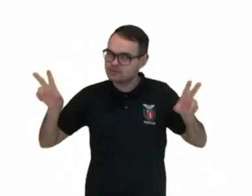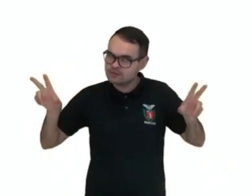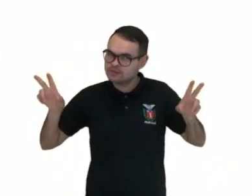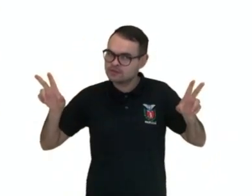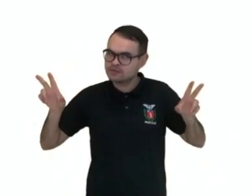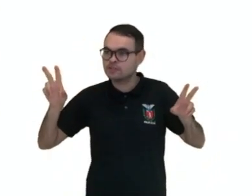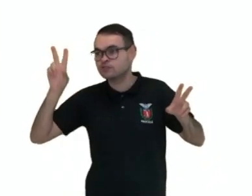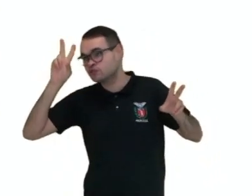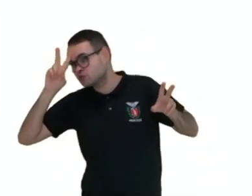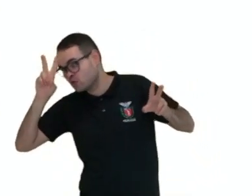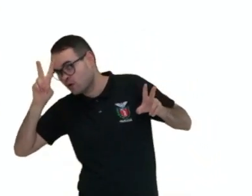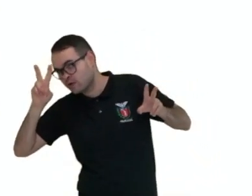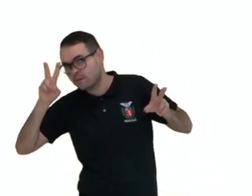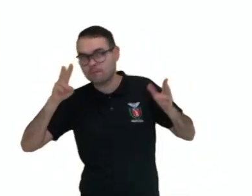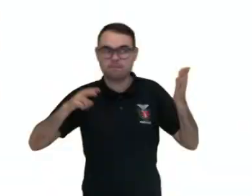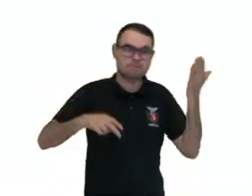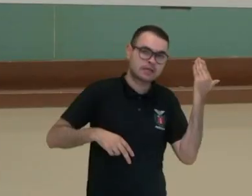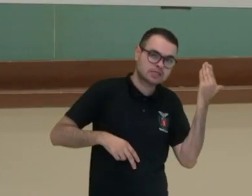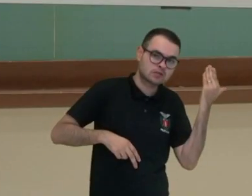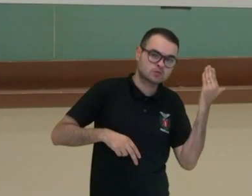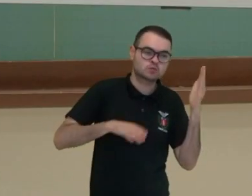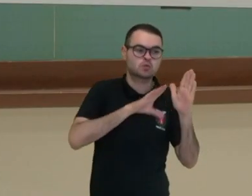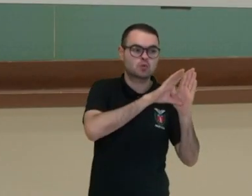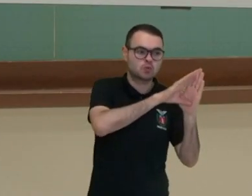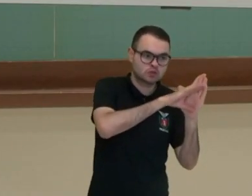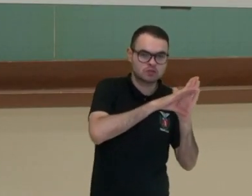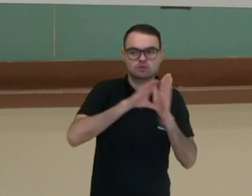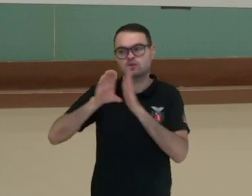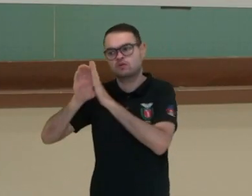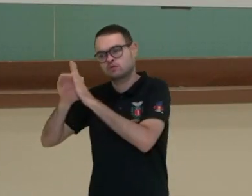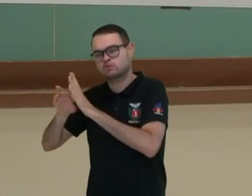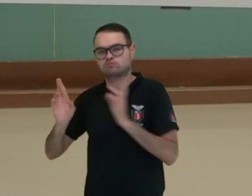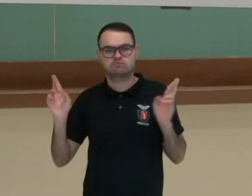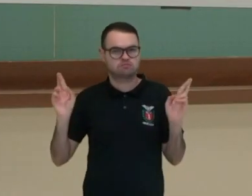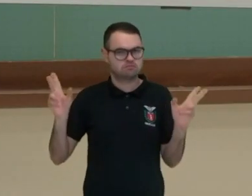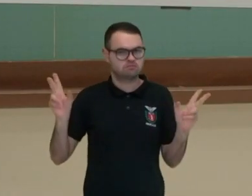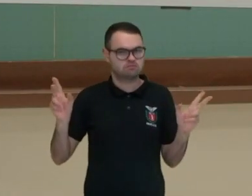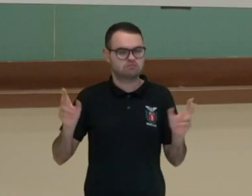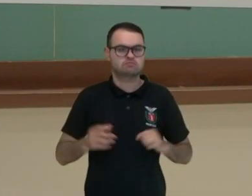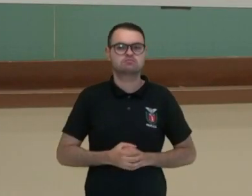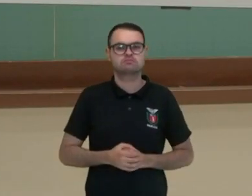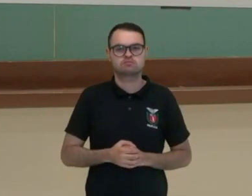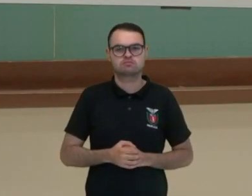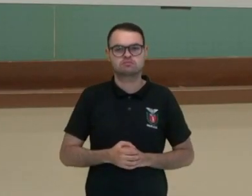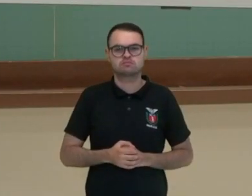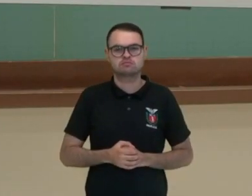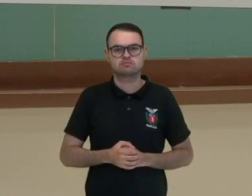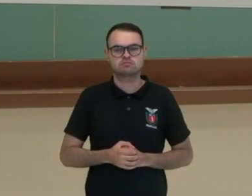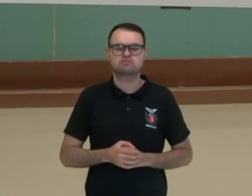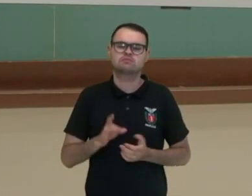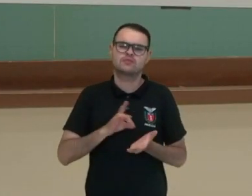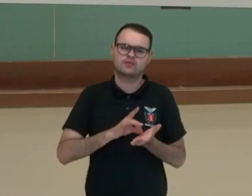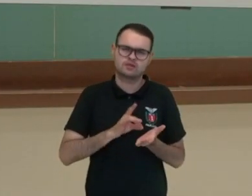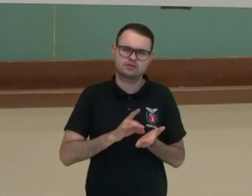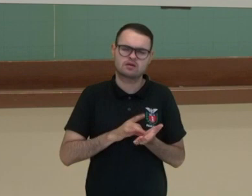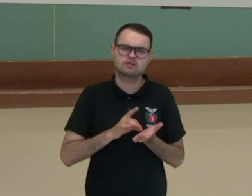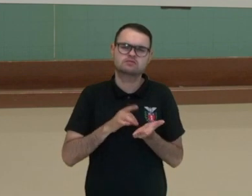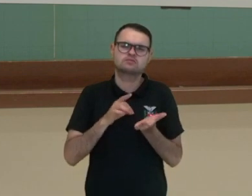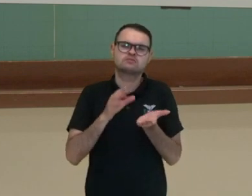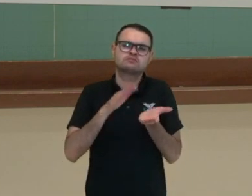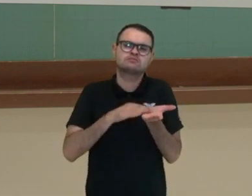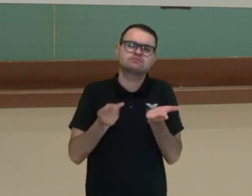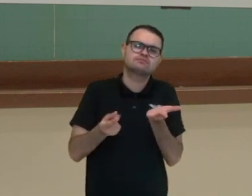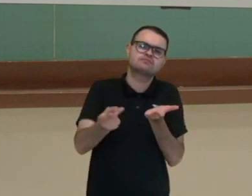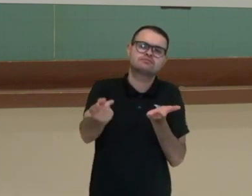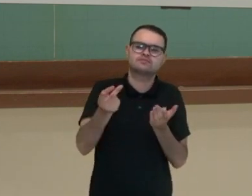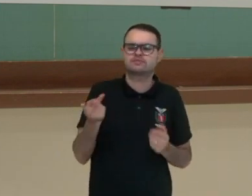aí, hein? História e passado são conceitos diferentes, né? Apesar aí de que no senso comum as duas